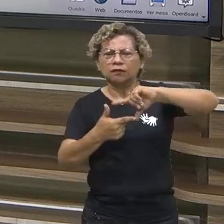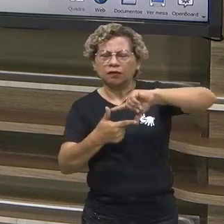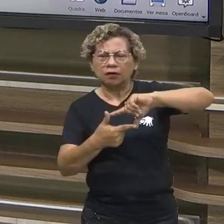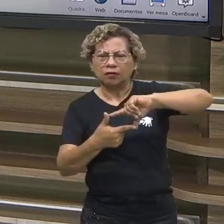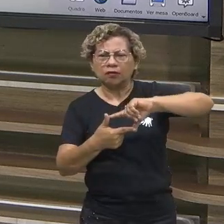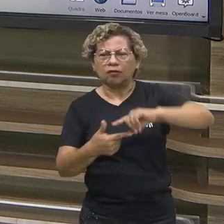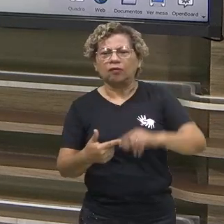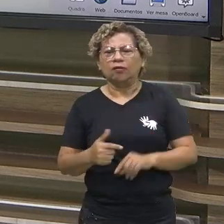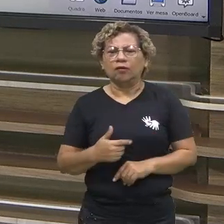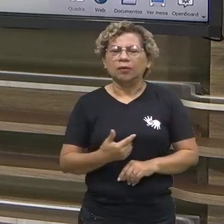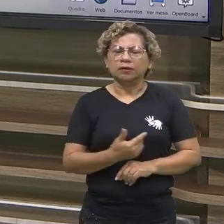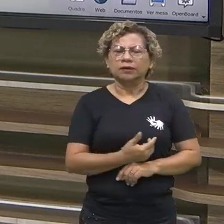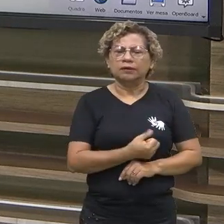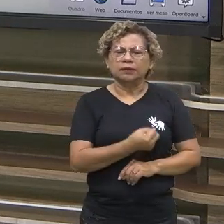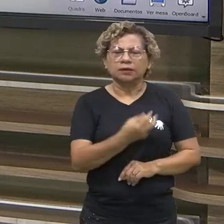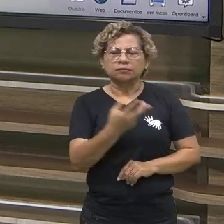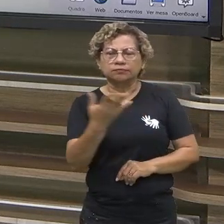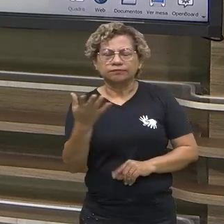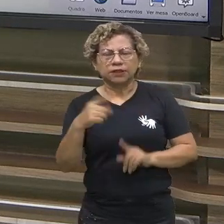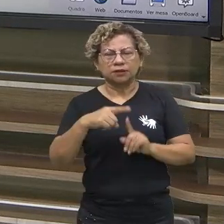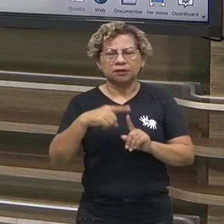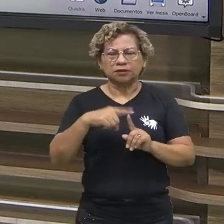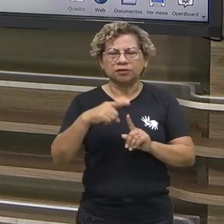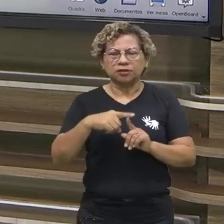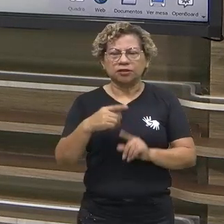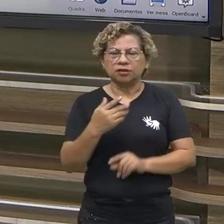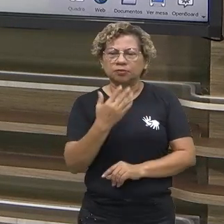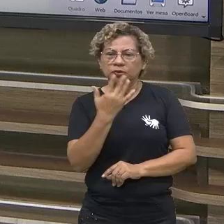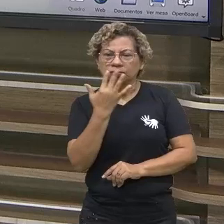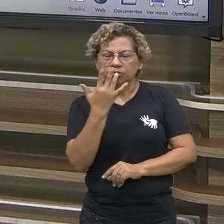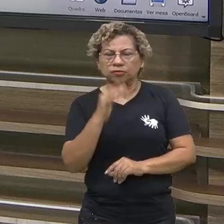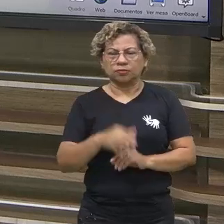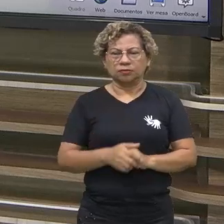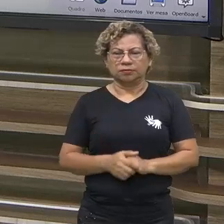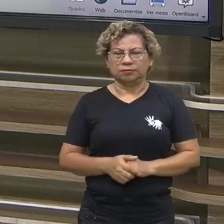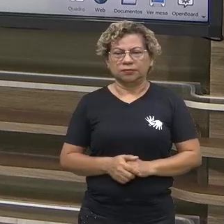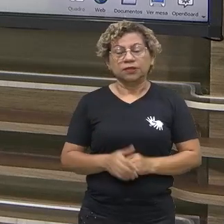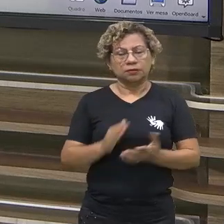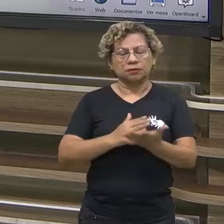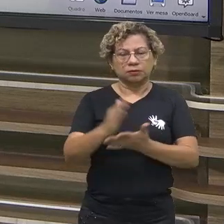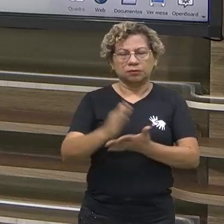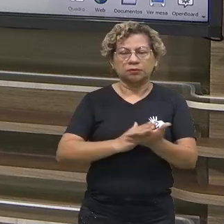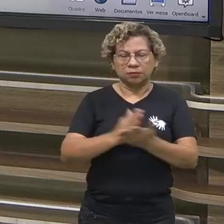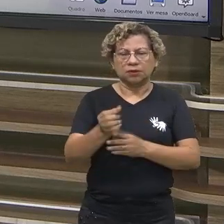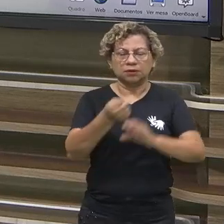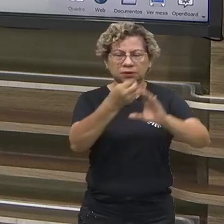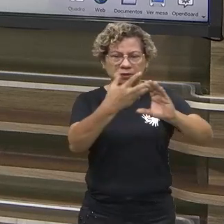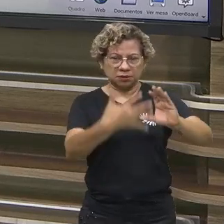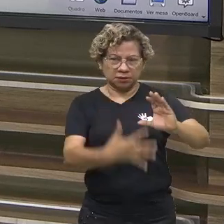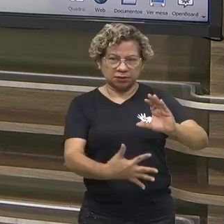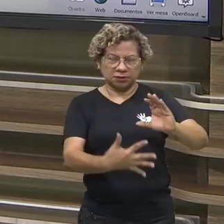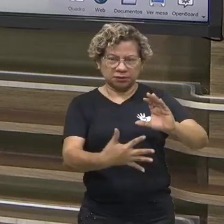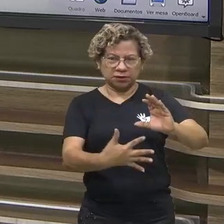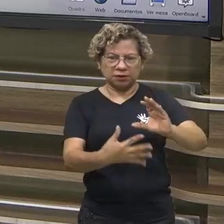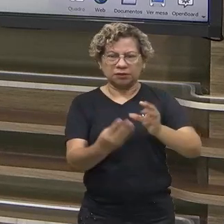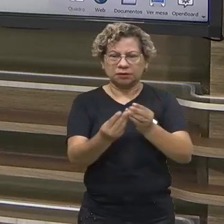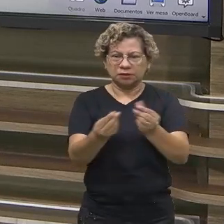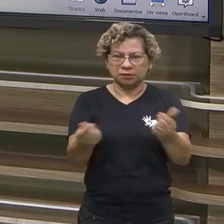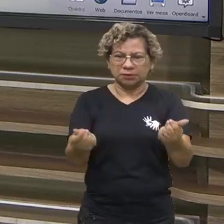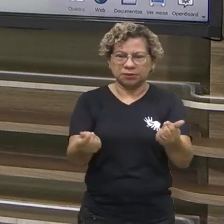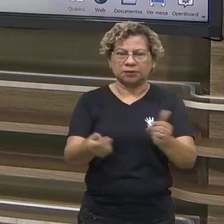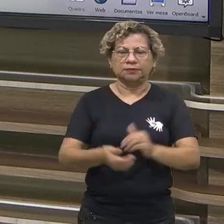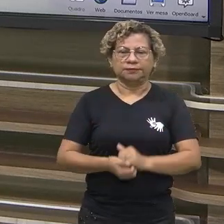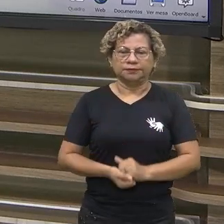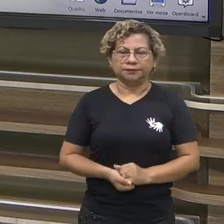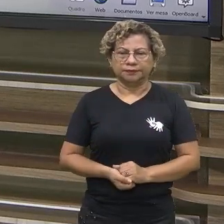várias cores, vários traços, e essas são algumas das características das obras abstratas.